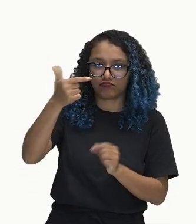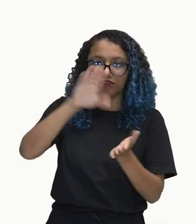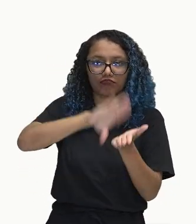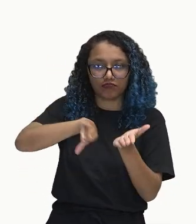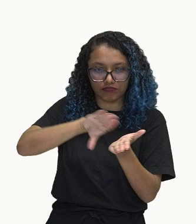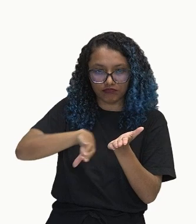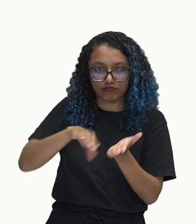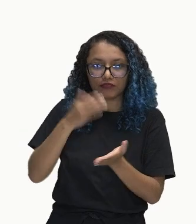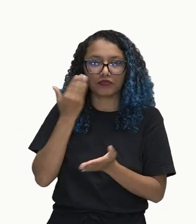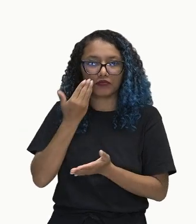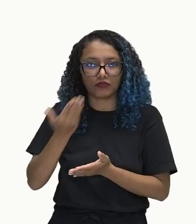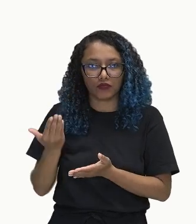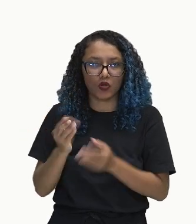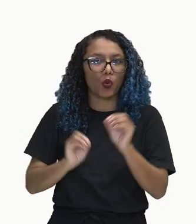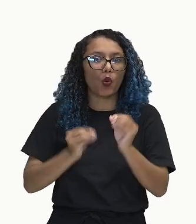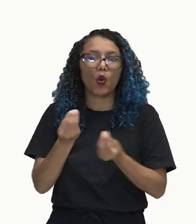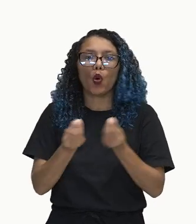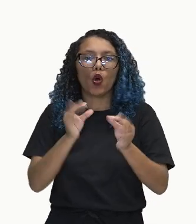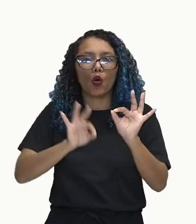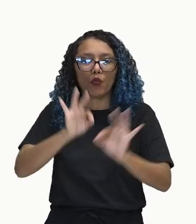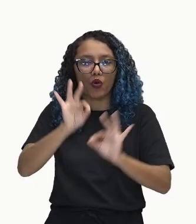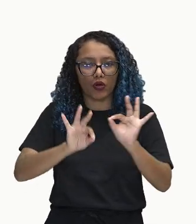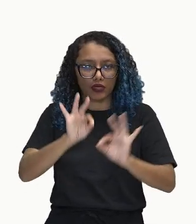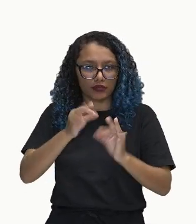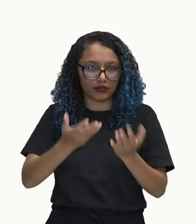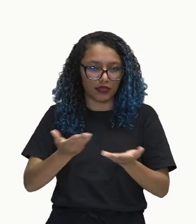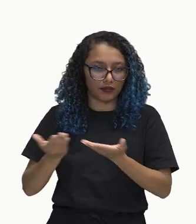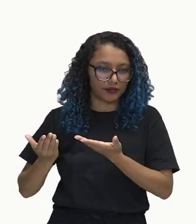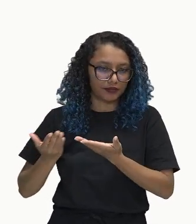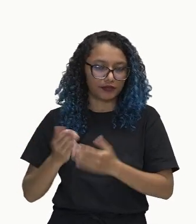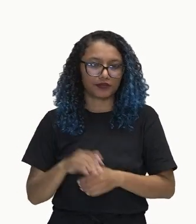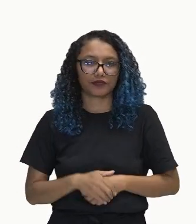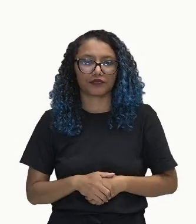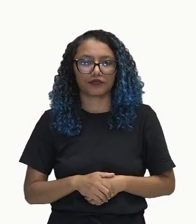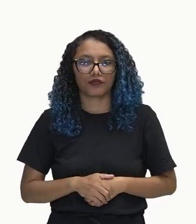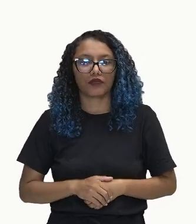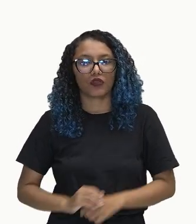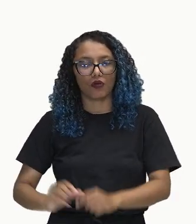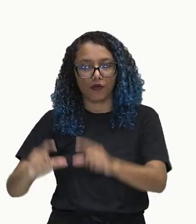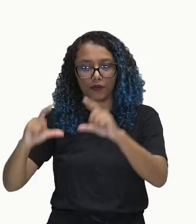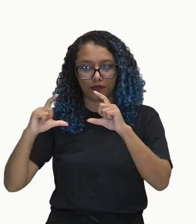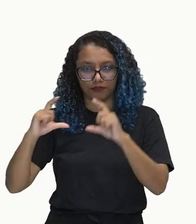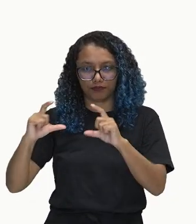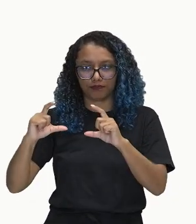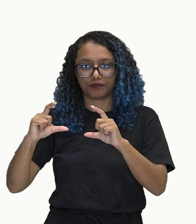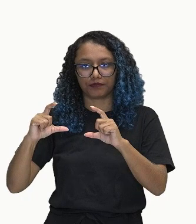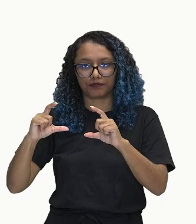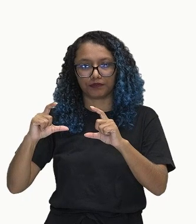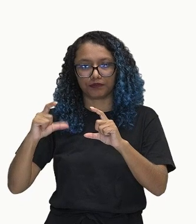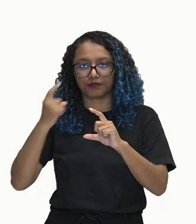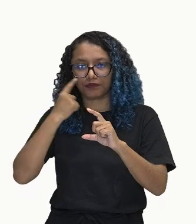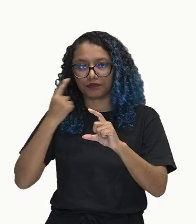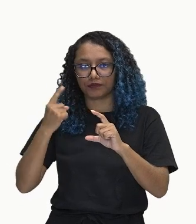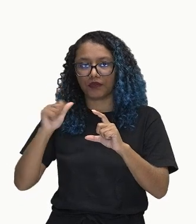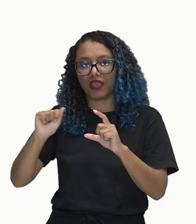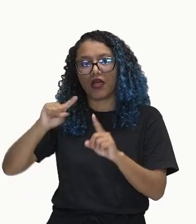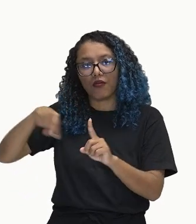escrever esses elementos. Opa, só refazer aqui. Você vai reescrever esses elementos em forma de